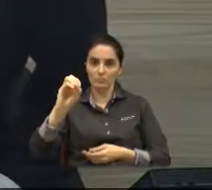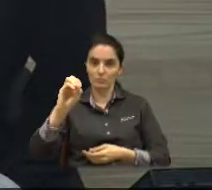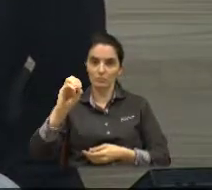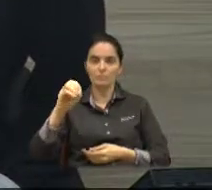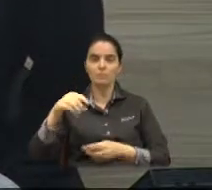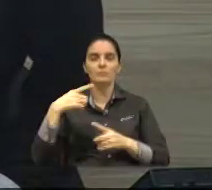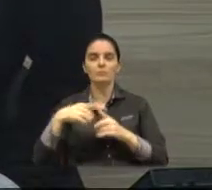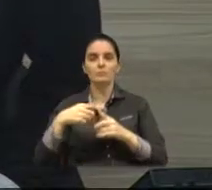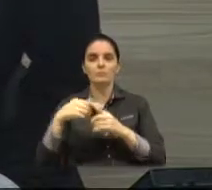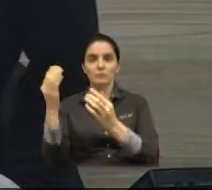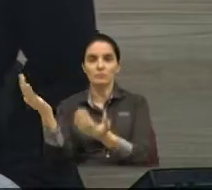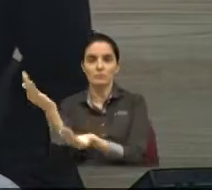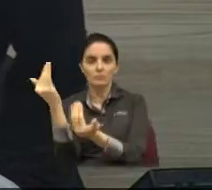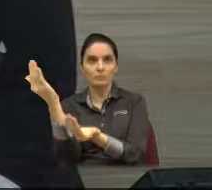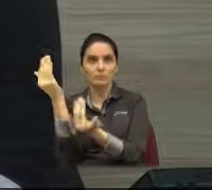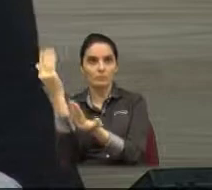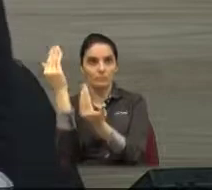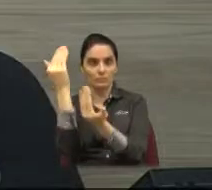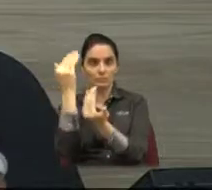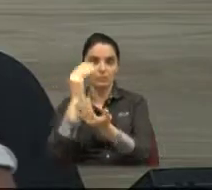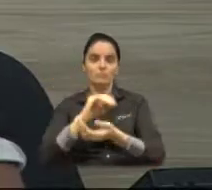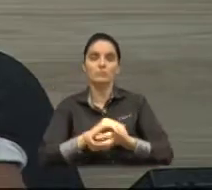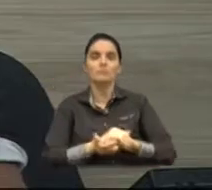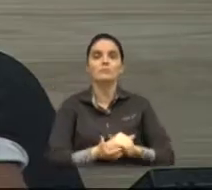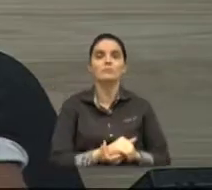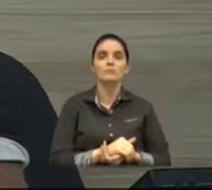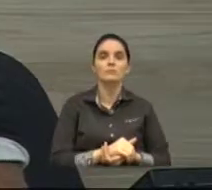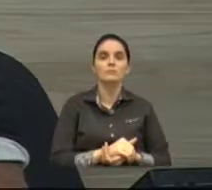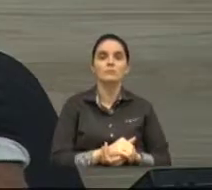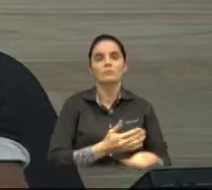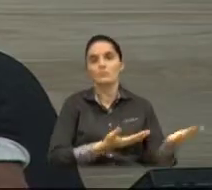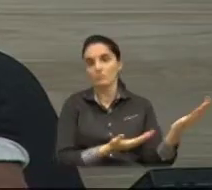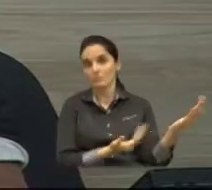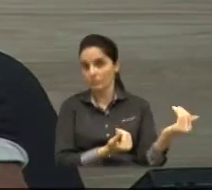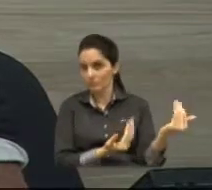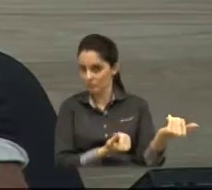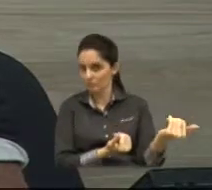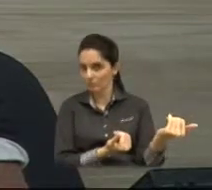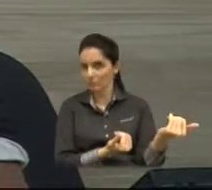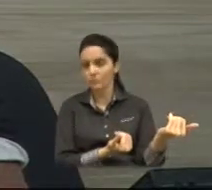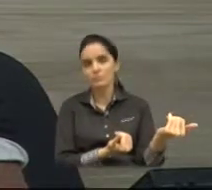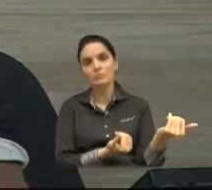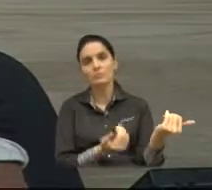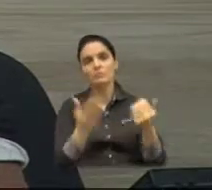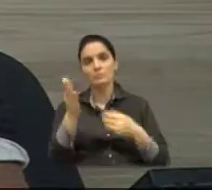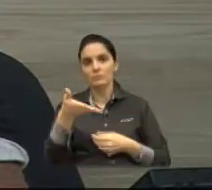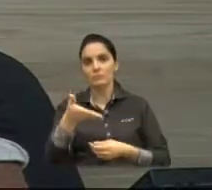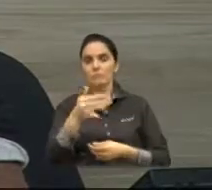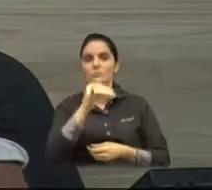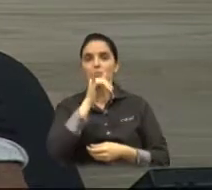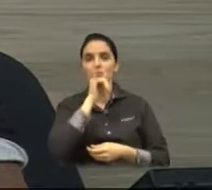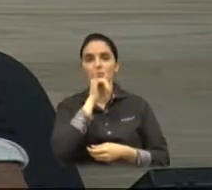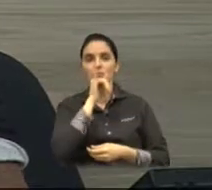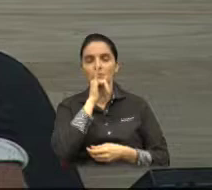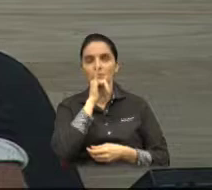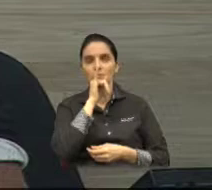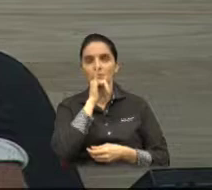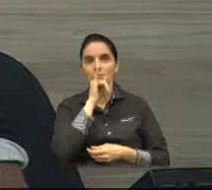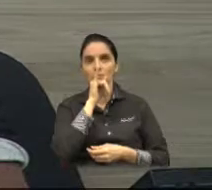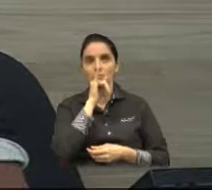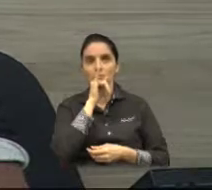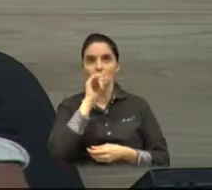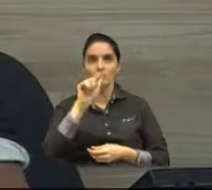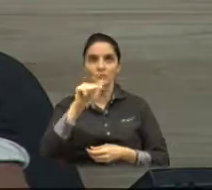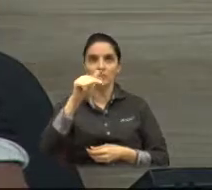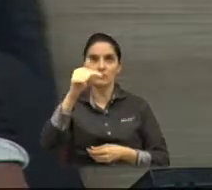incentivado e ter proporcionado a esse jovem poder ser hoje um exemplo para tantos